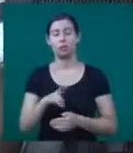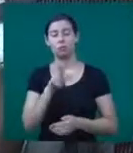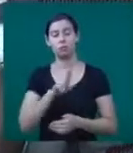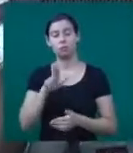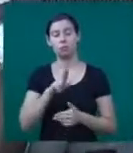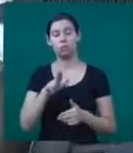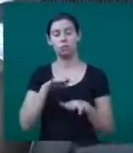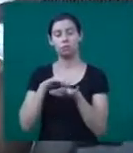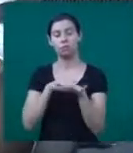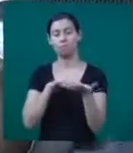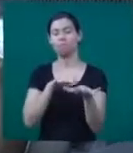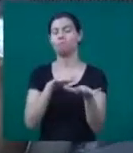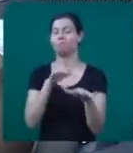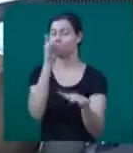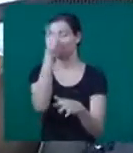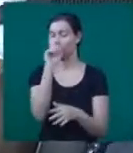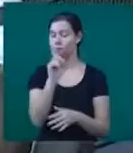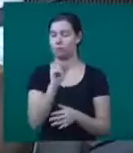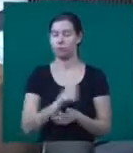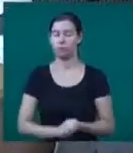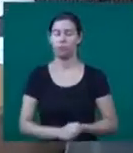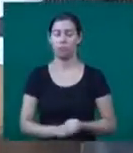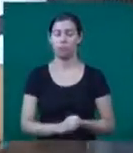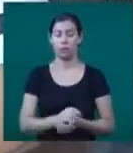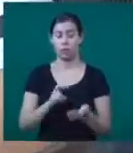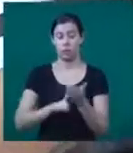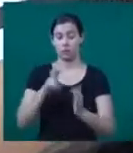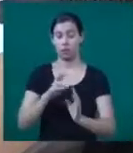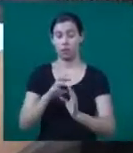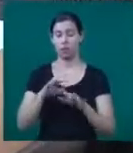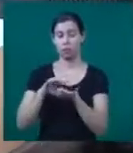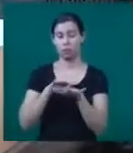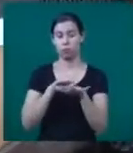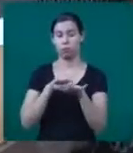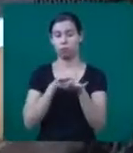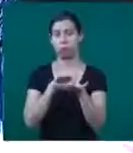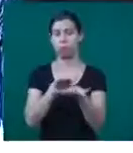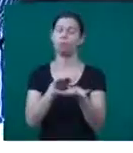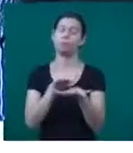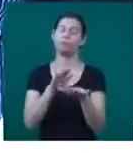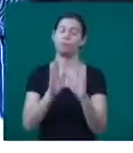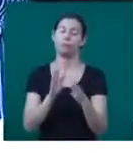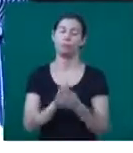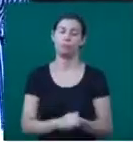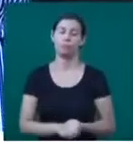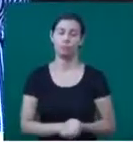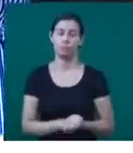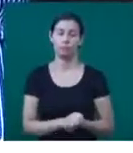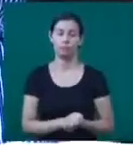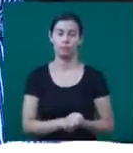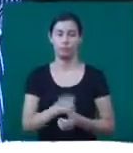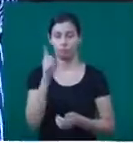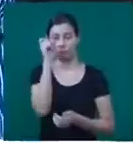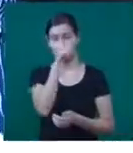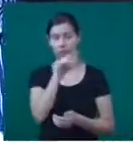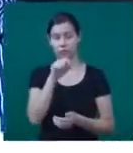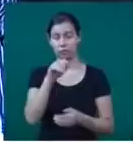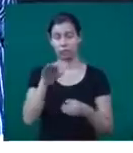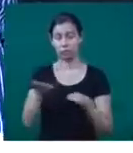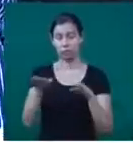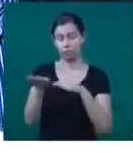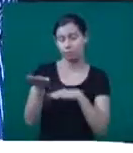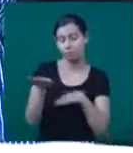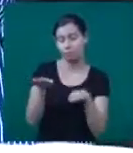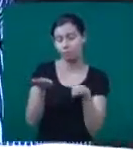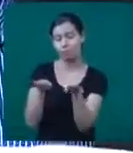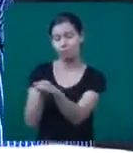muito cedo já está assim, lotado, filas, dando engarrafamento. Muito difícil estacionar. Principalmente no horário de banco,